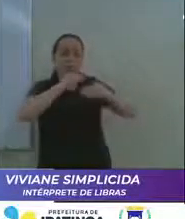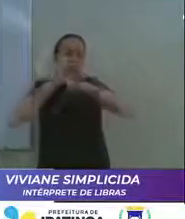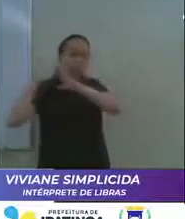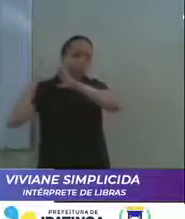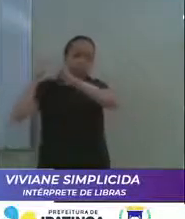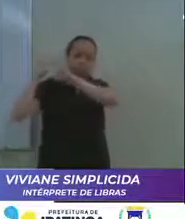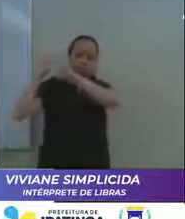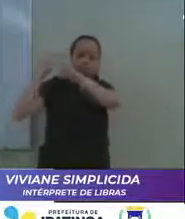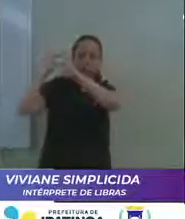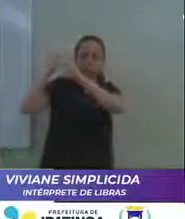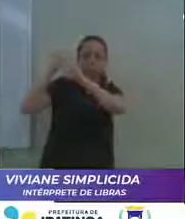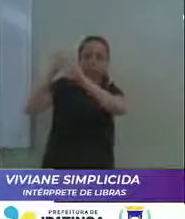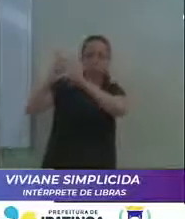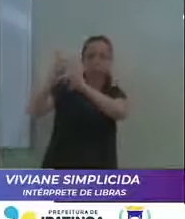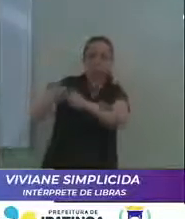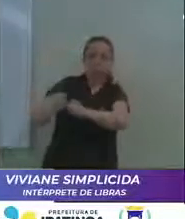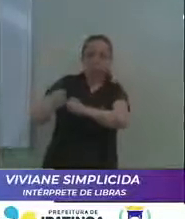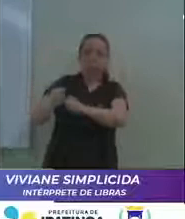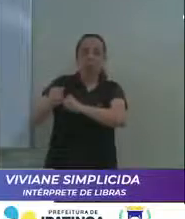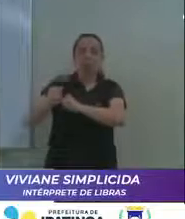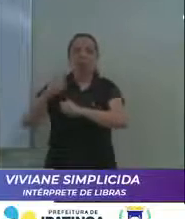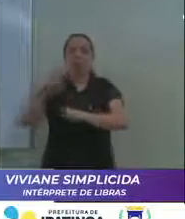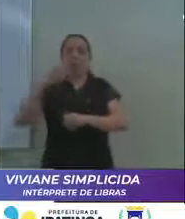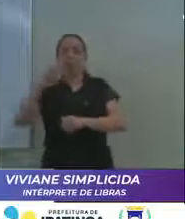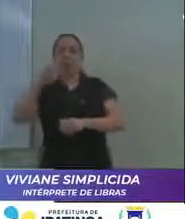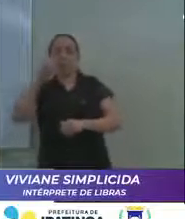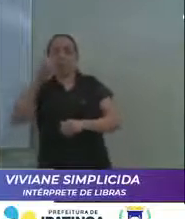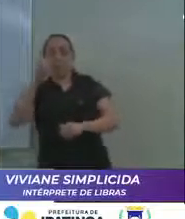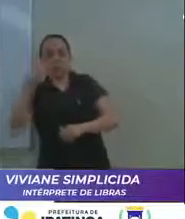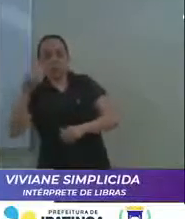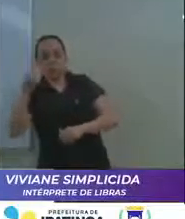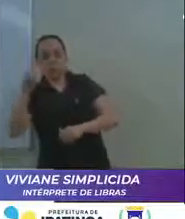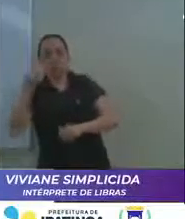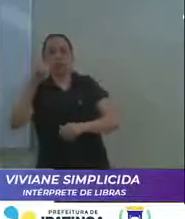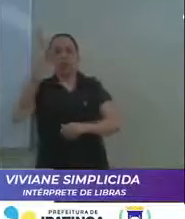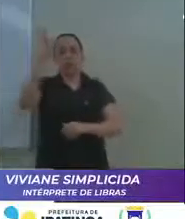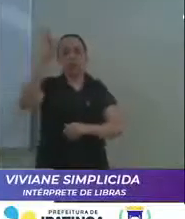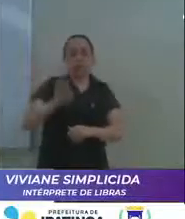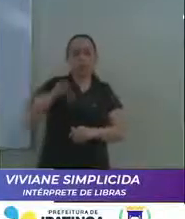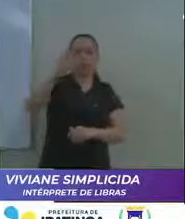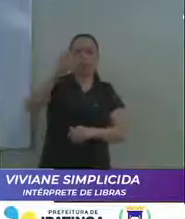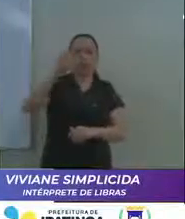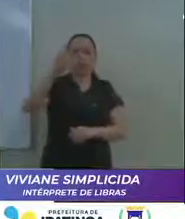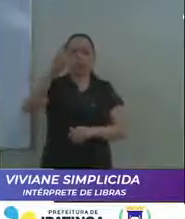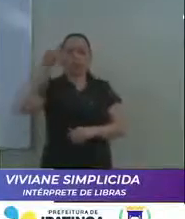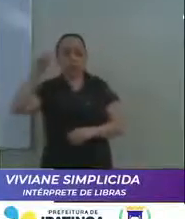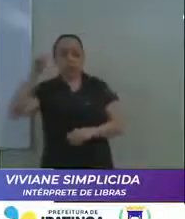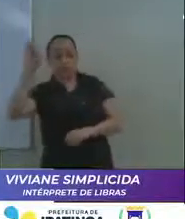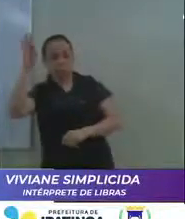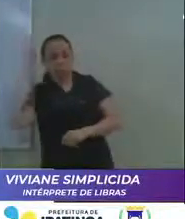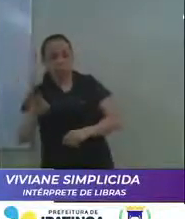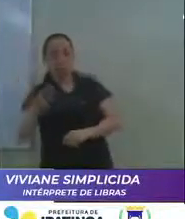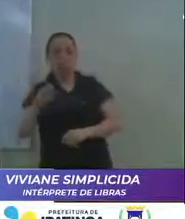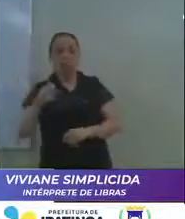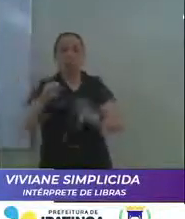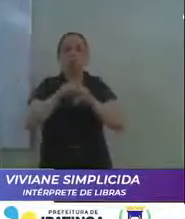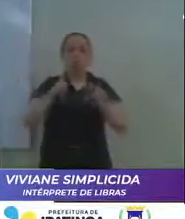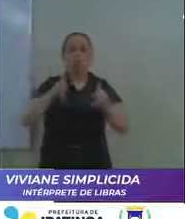pelo menos entre 51% a 69% dos professores já tiveram adoecimento